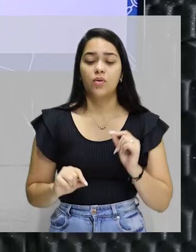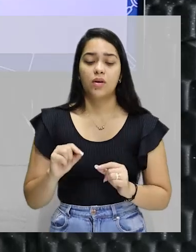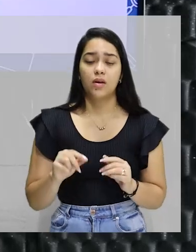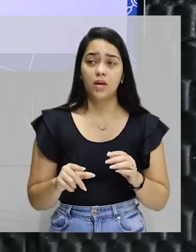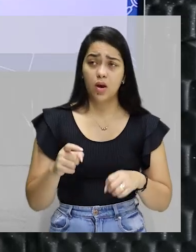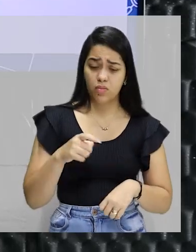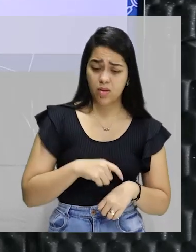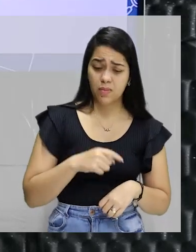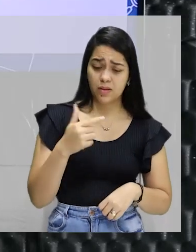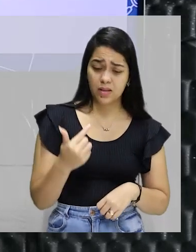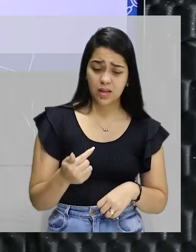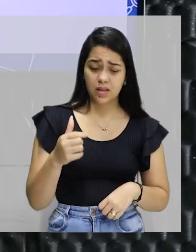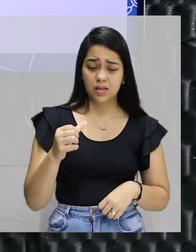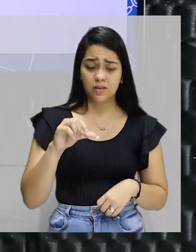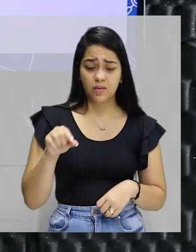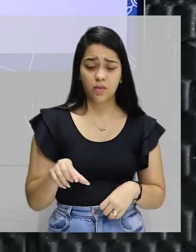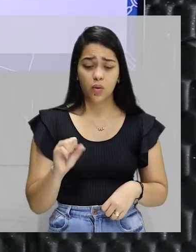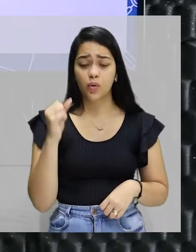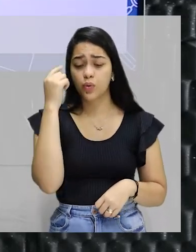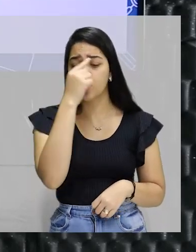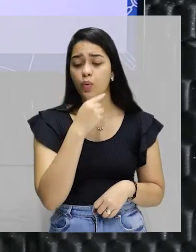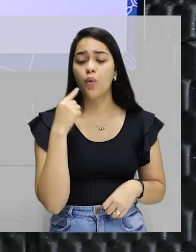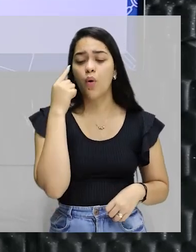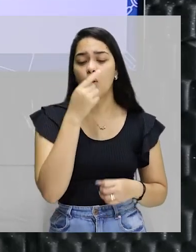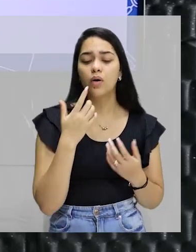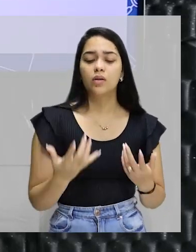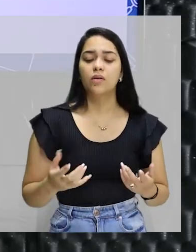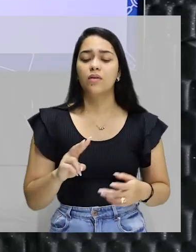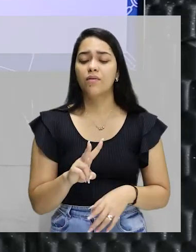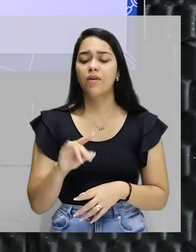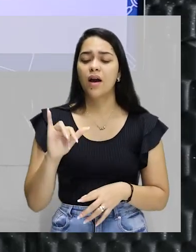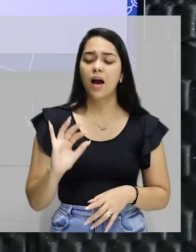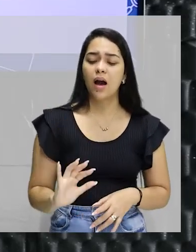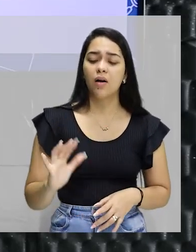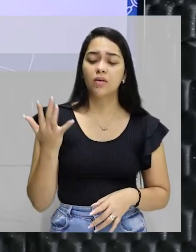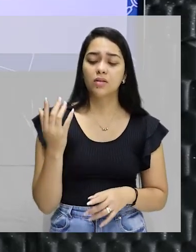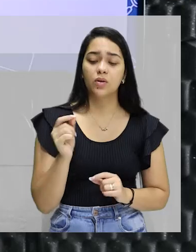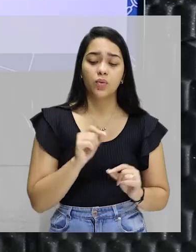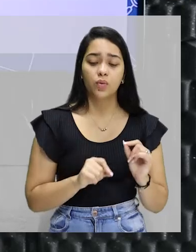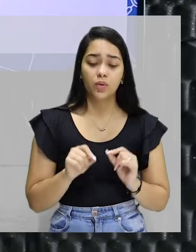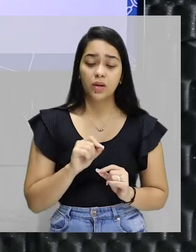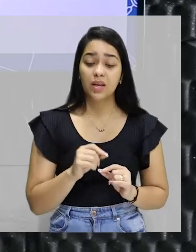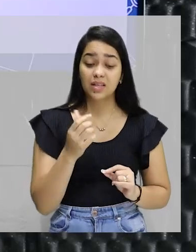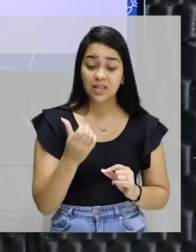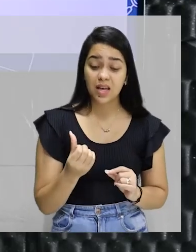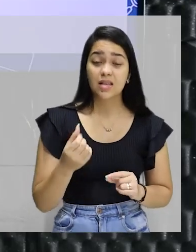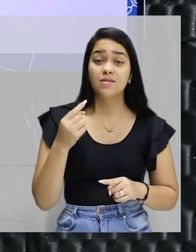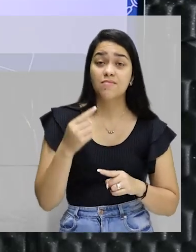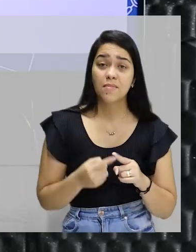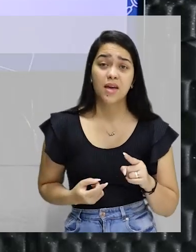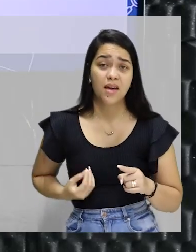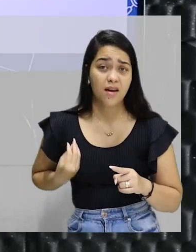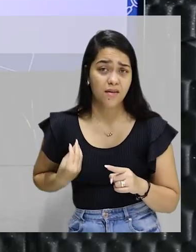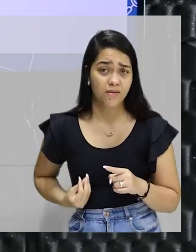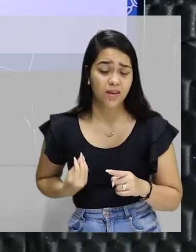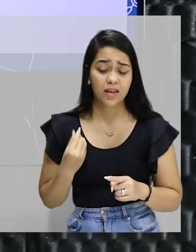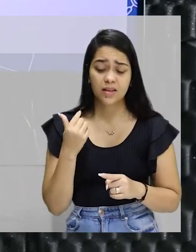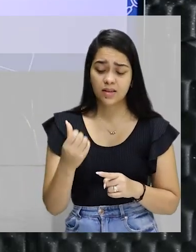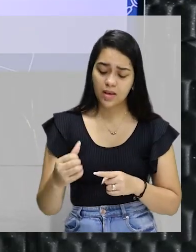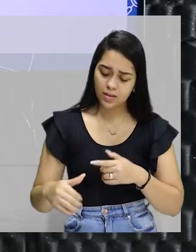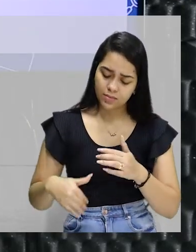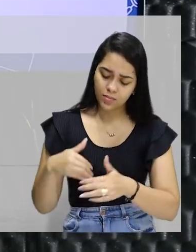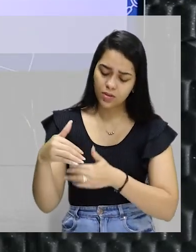de 76,8 horas, então vão acontecer 6 meias-vidas, né, 6